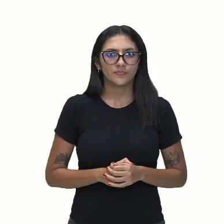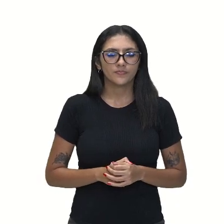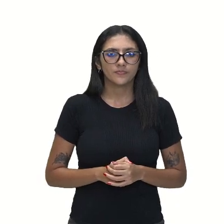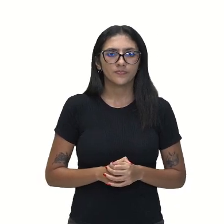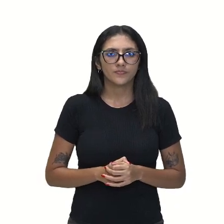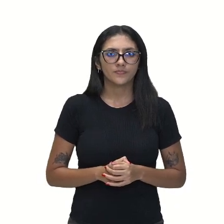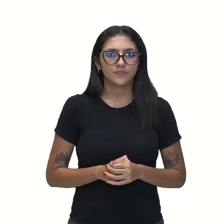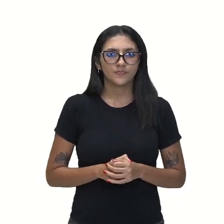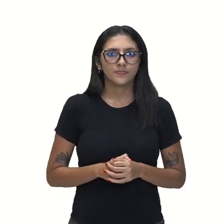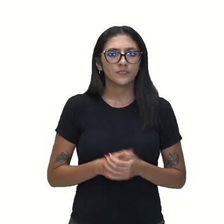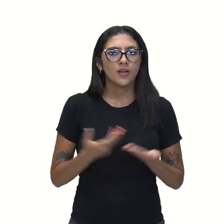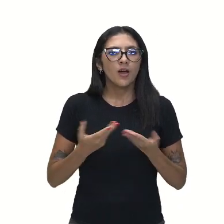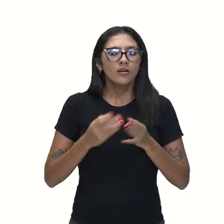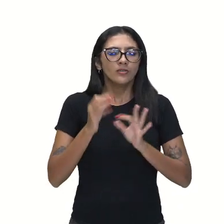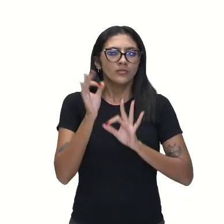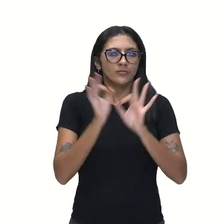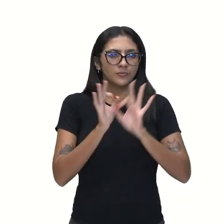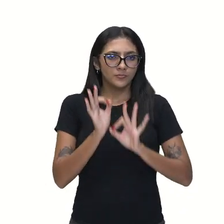Vamos, então, resolver